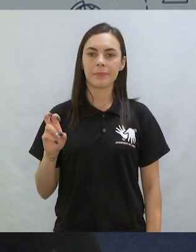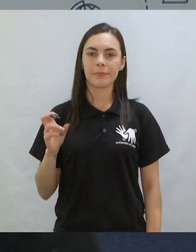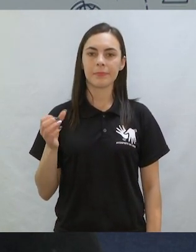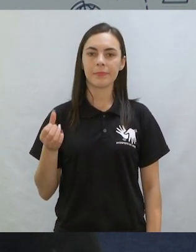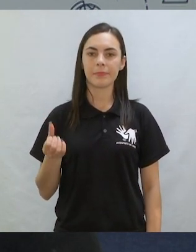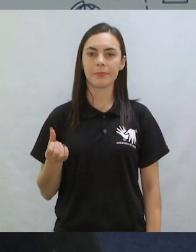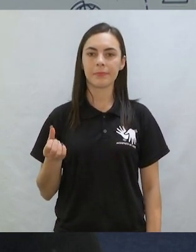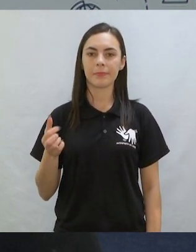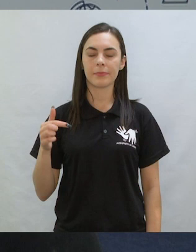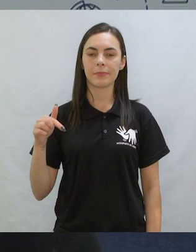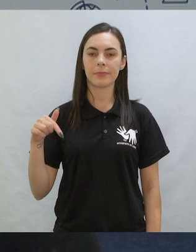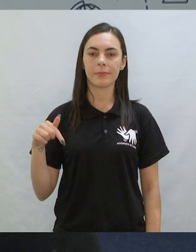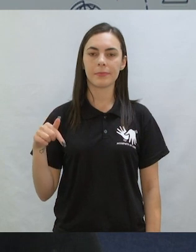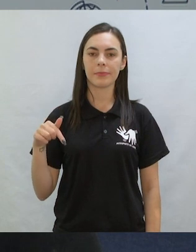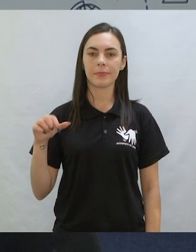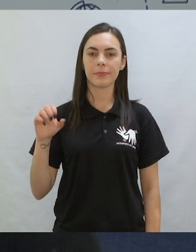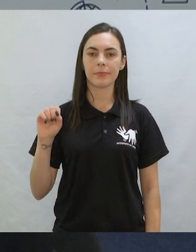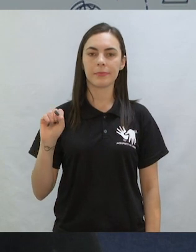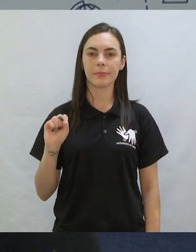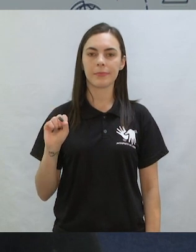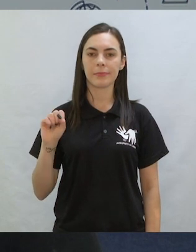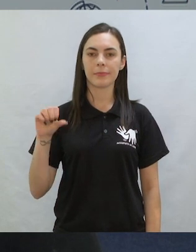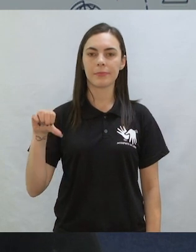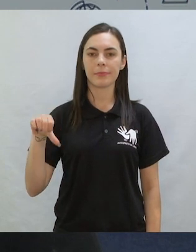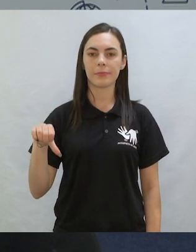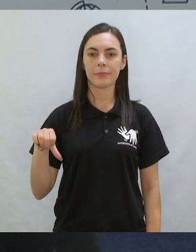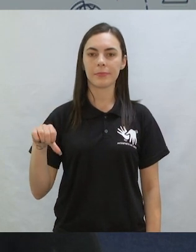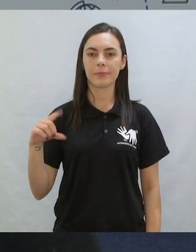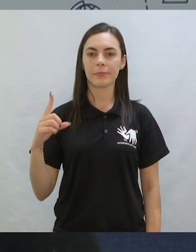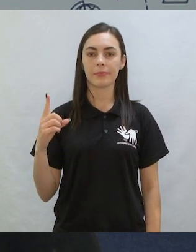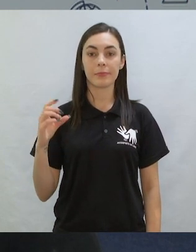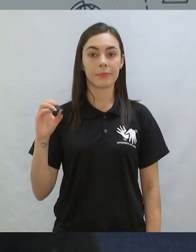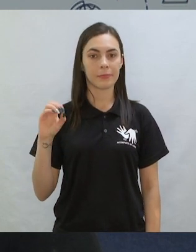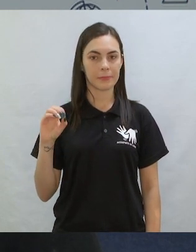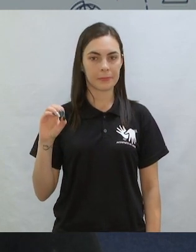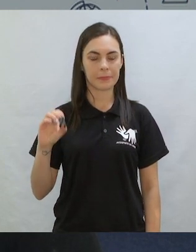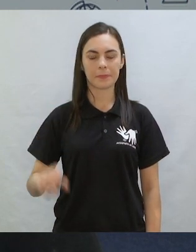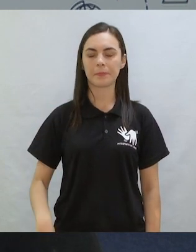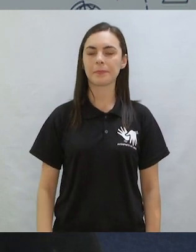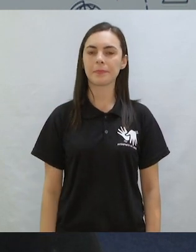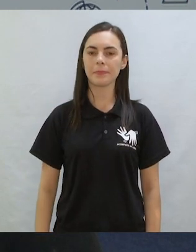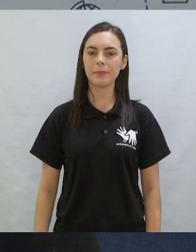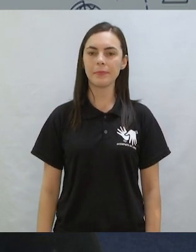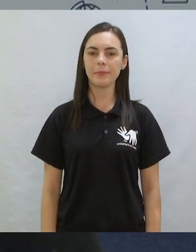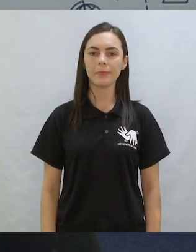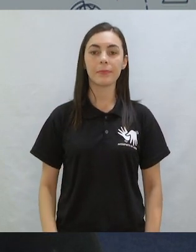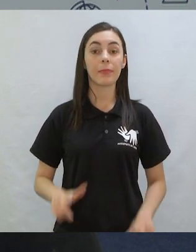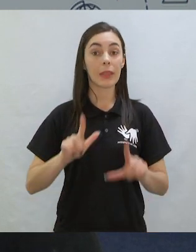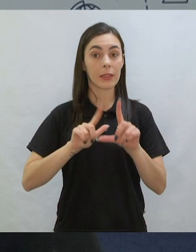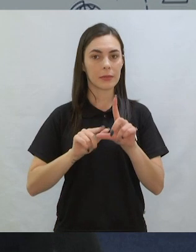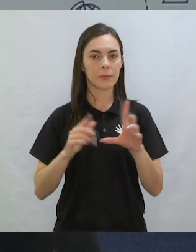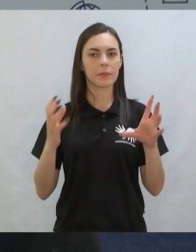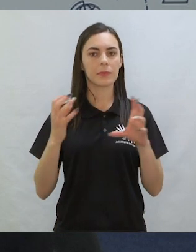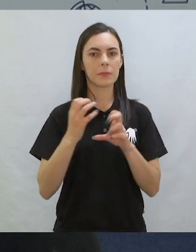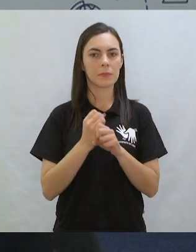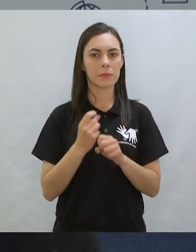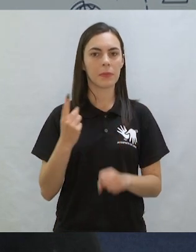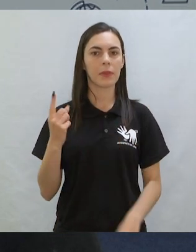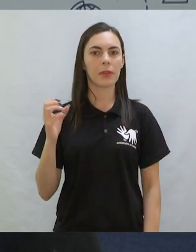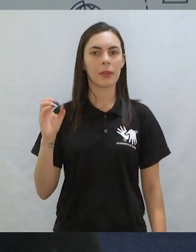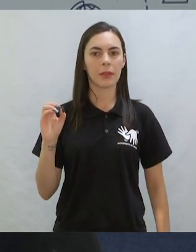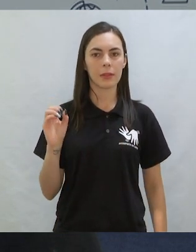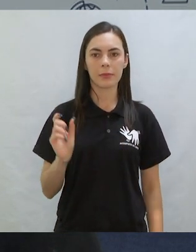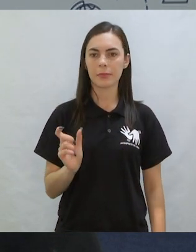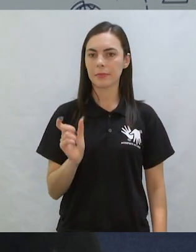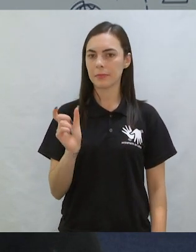3, 4, 5, 6, 7, 8, 9, 10. 10